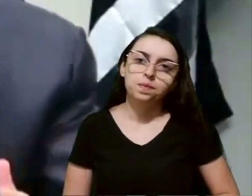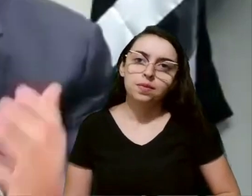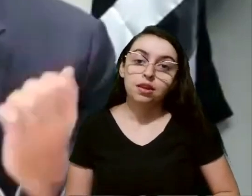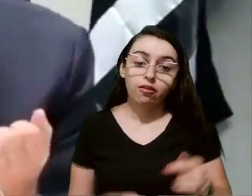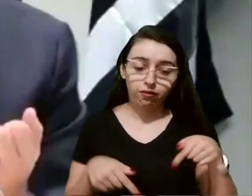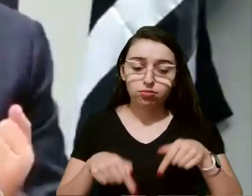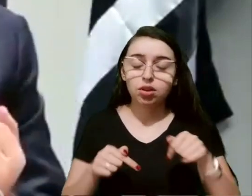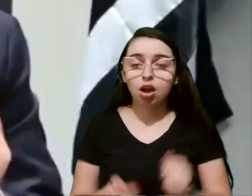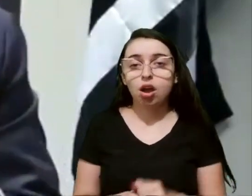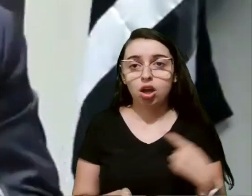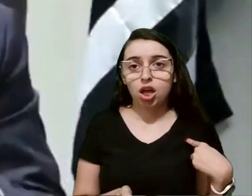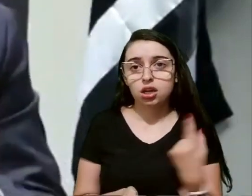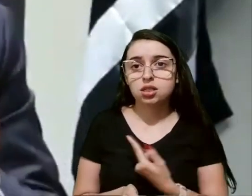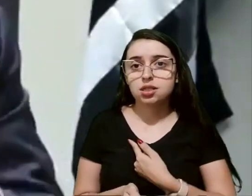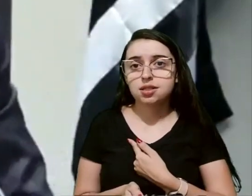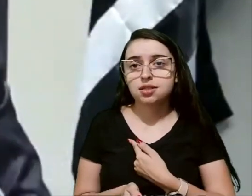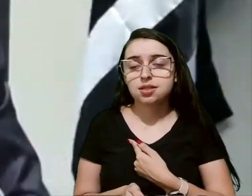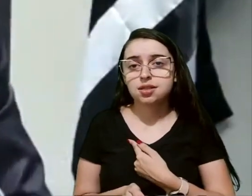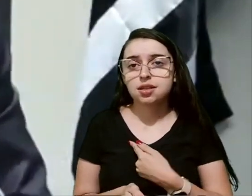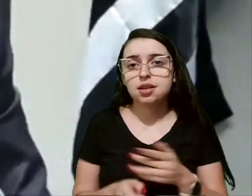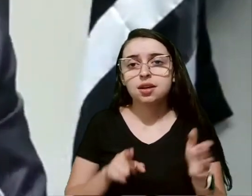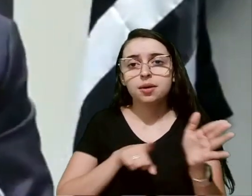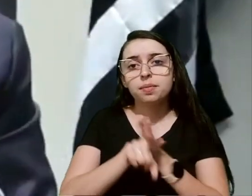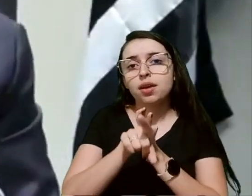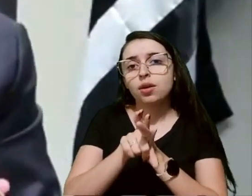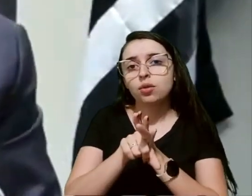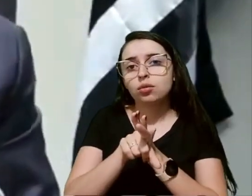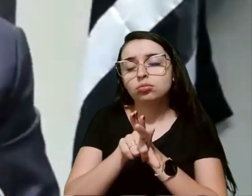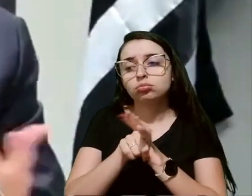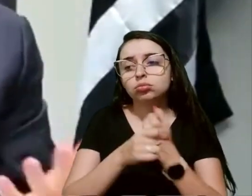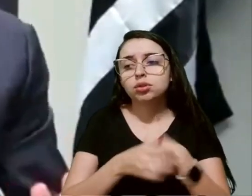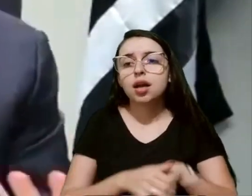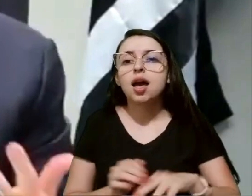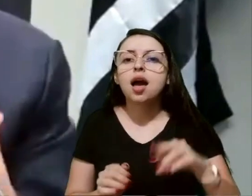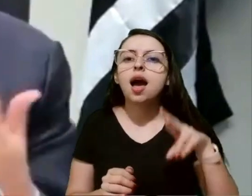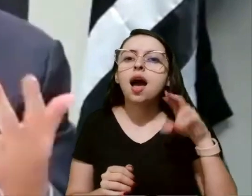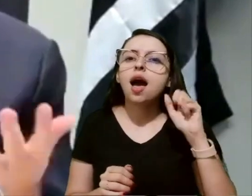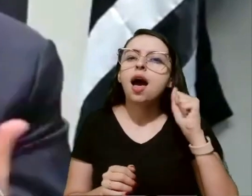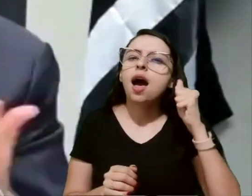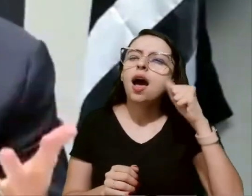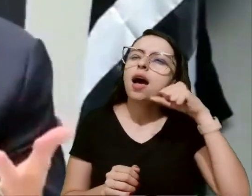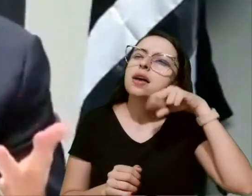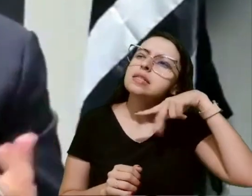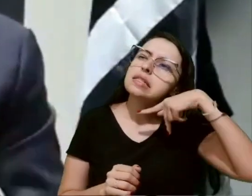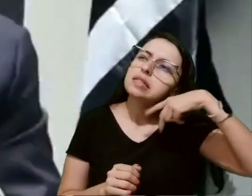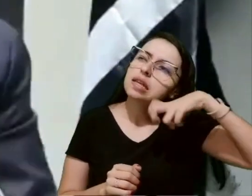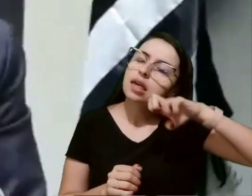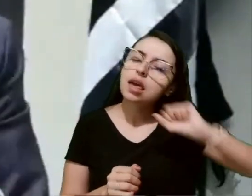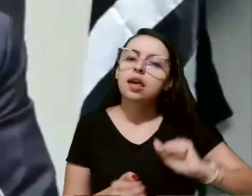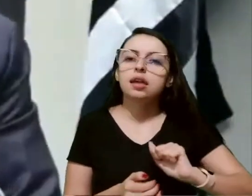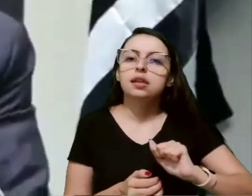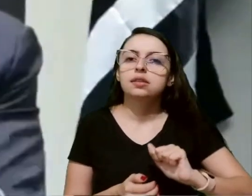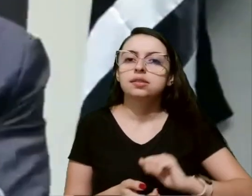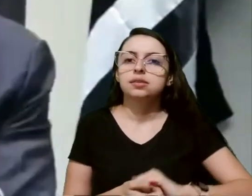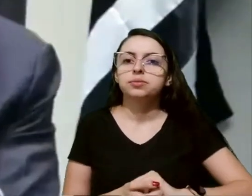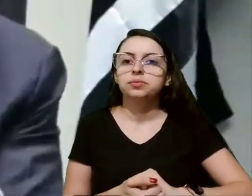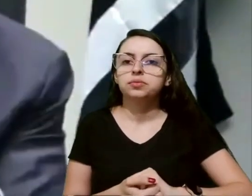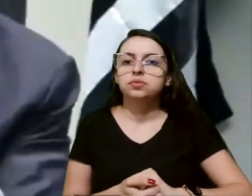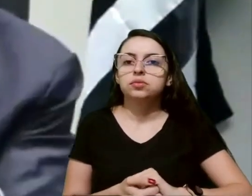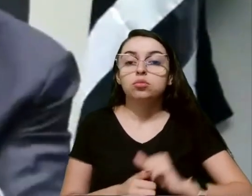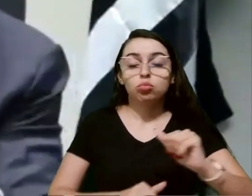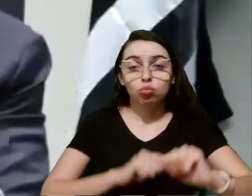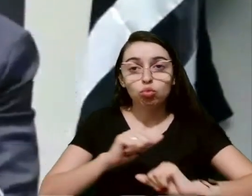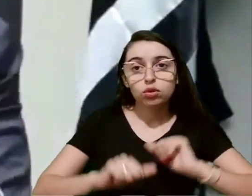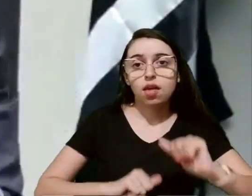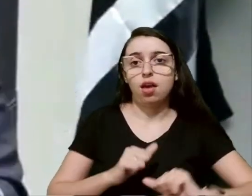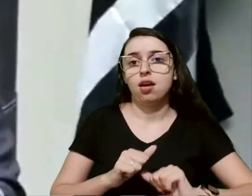E o que fica conosco são as perguntas, os hard cases, supostamente, deveria ser, né? Se não está funcionando assim, a gente